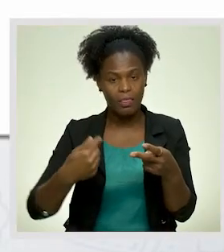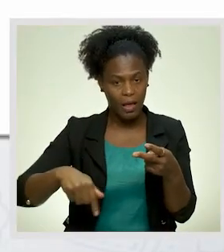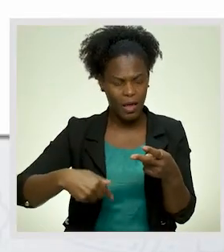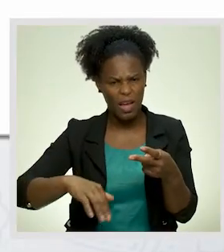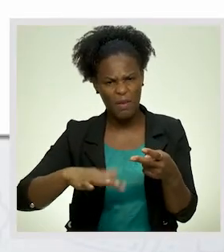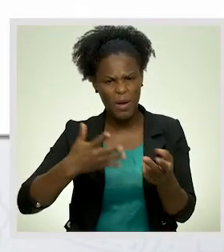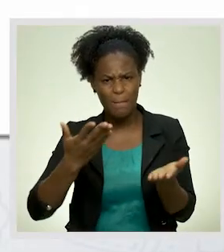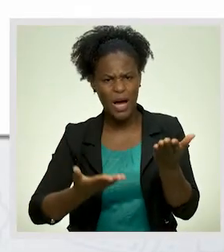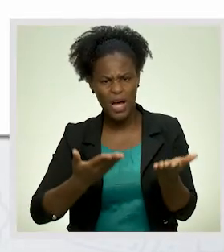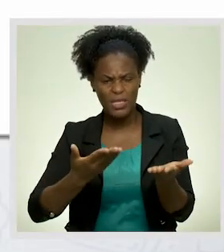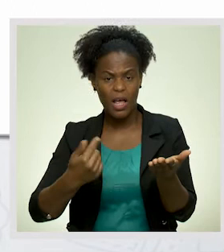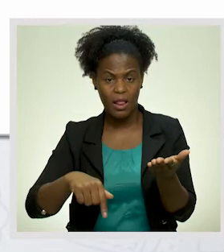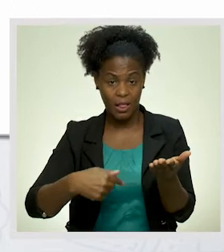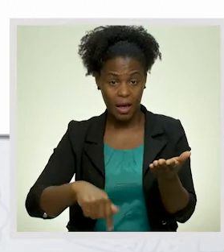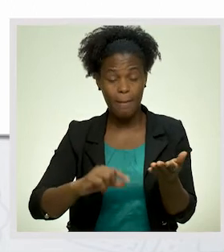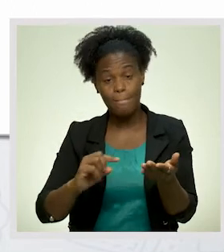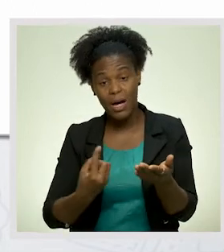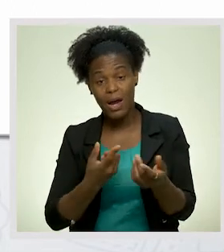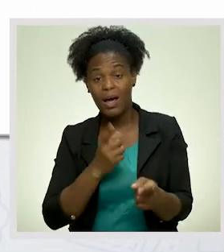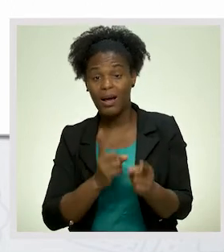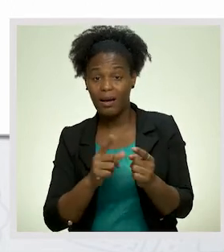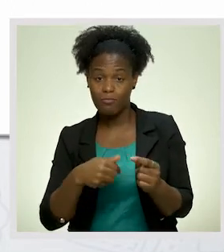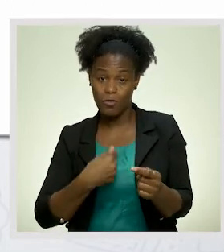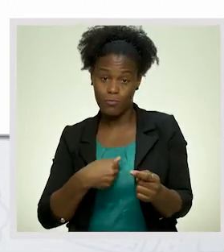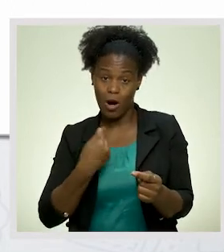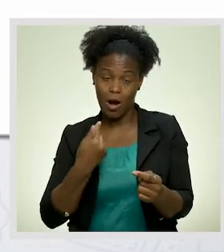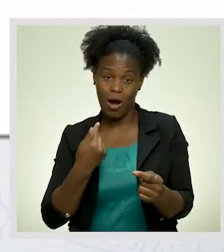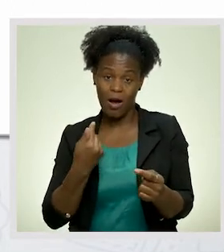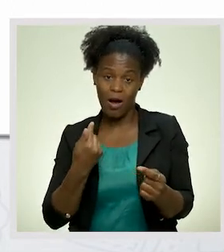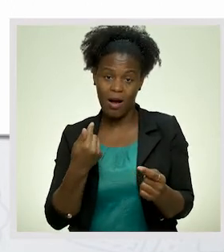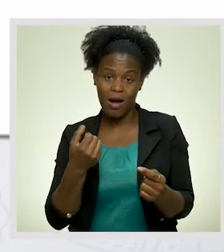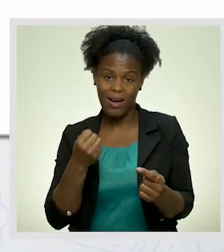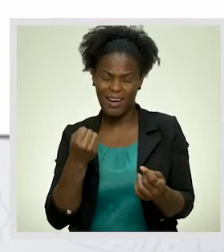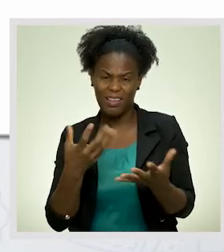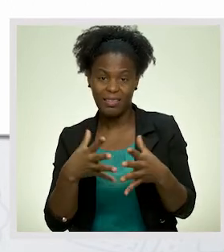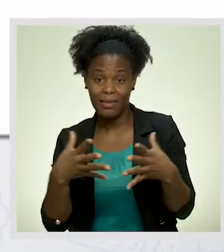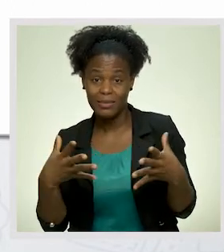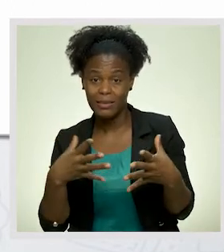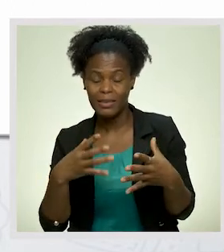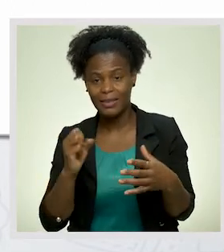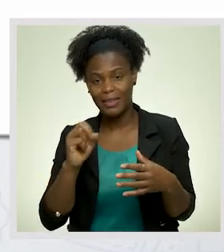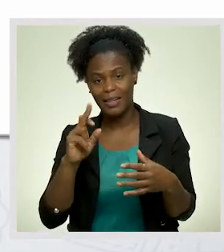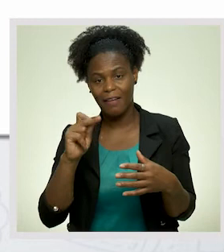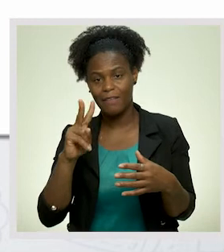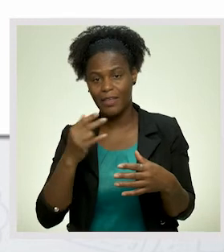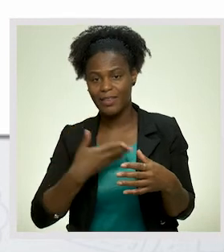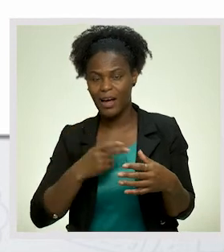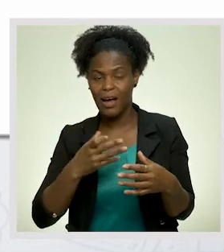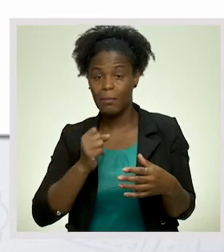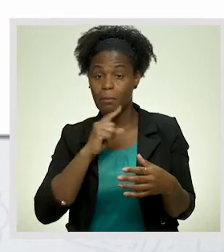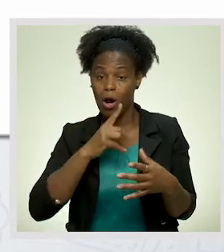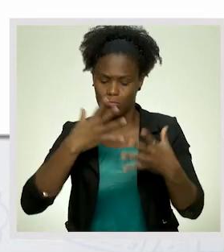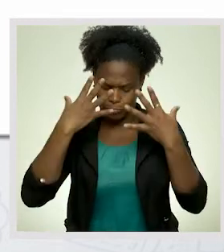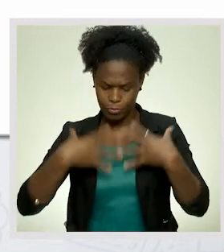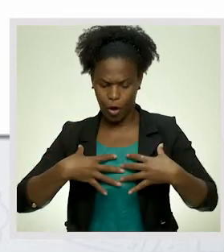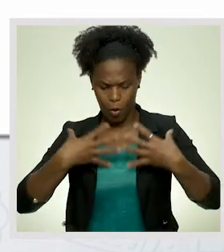massa suficiente para que a própria gravidade seja suficiente para que o corpo assuma a